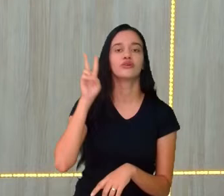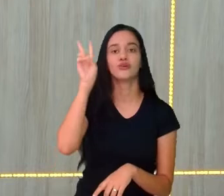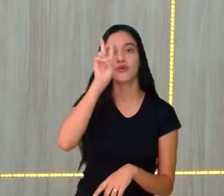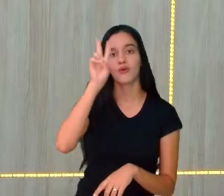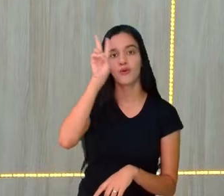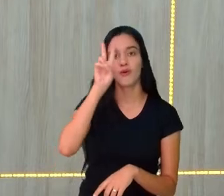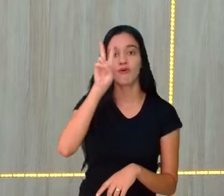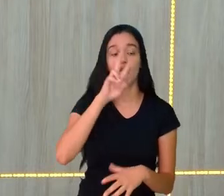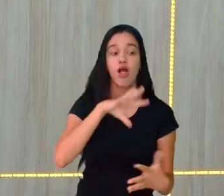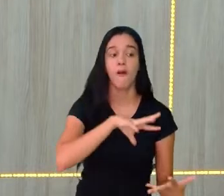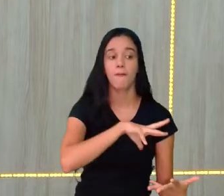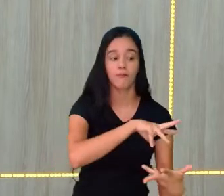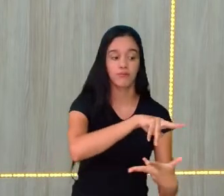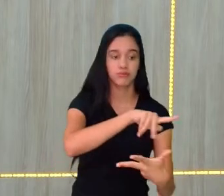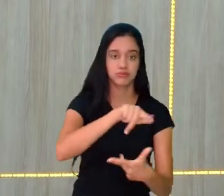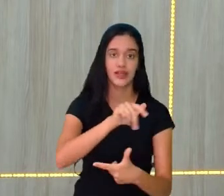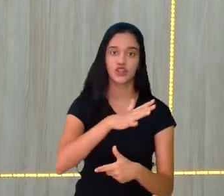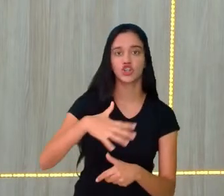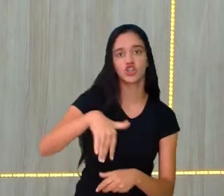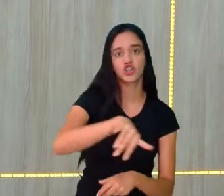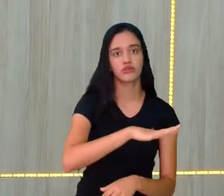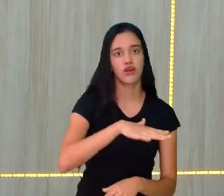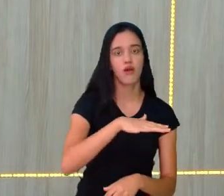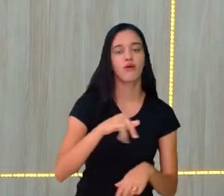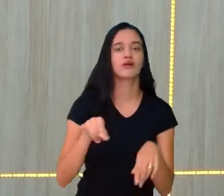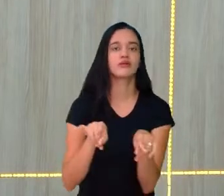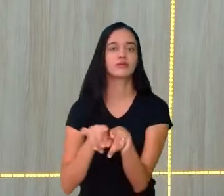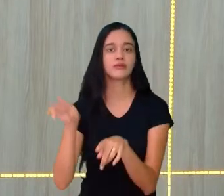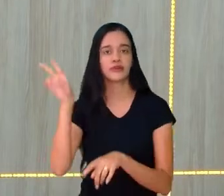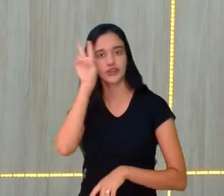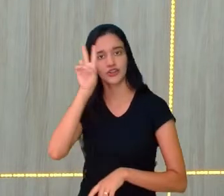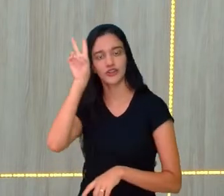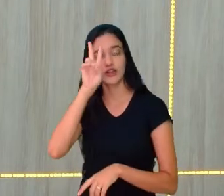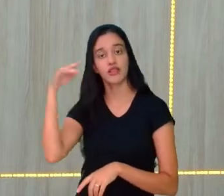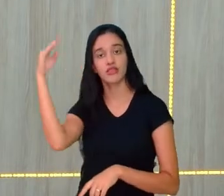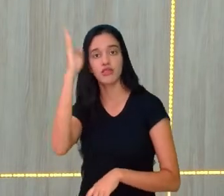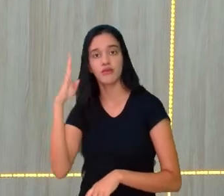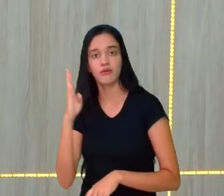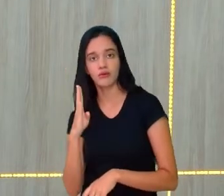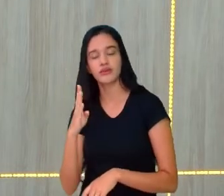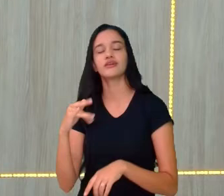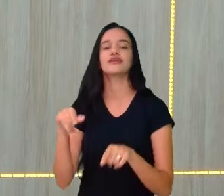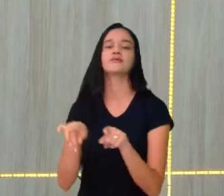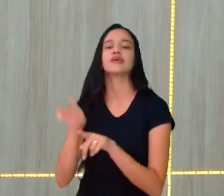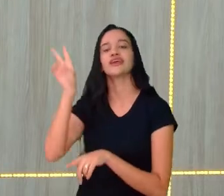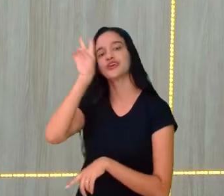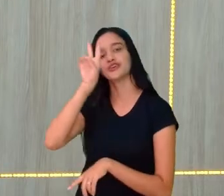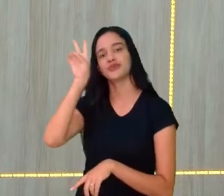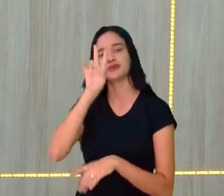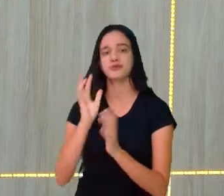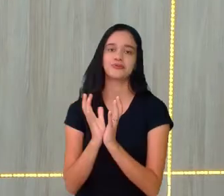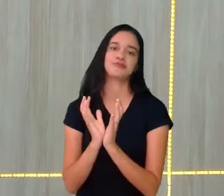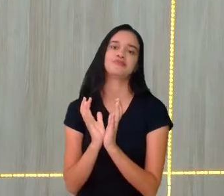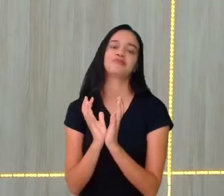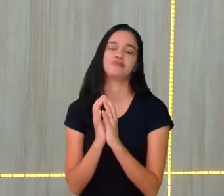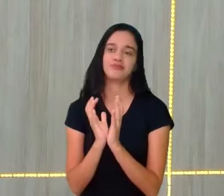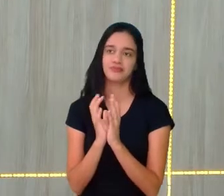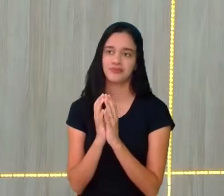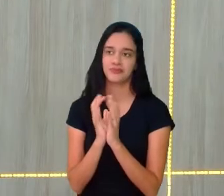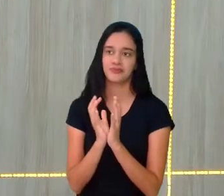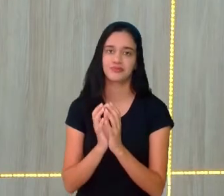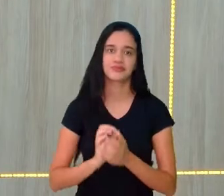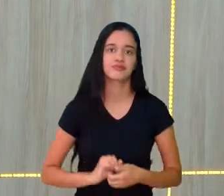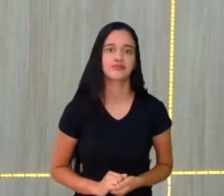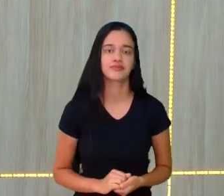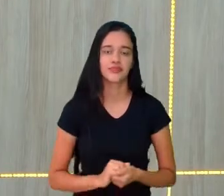assim, universal, né, a história geral, com a história do Brasil e a história do Recife. Então, é